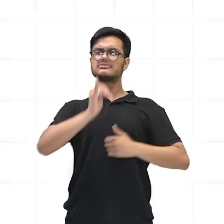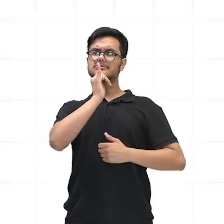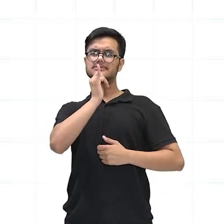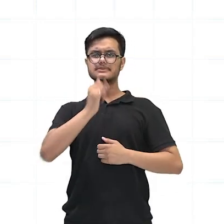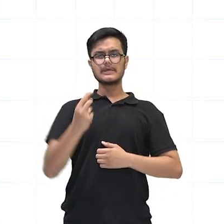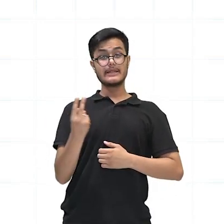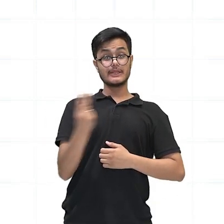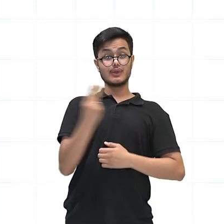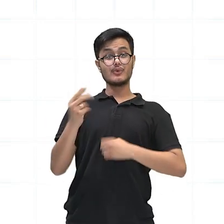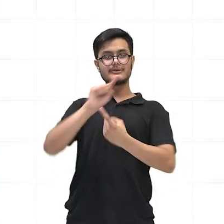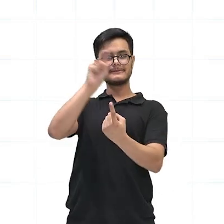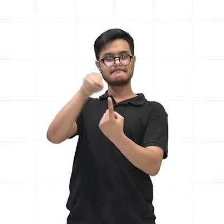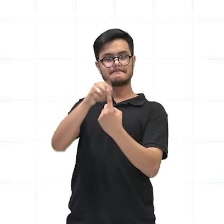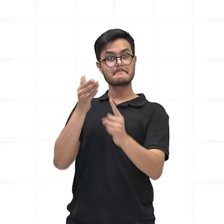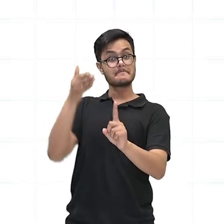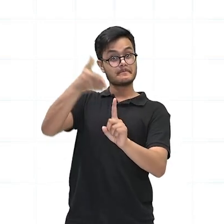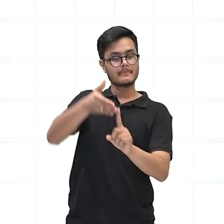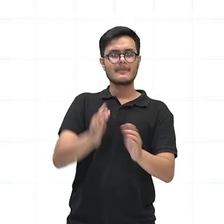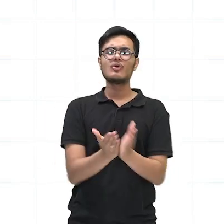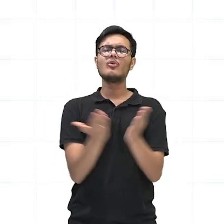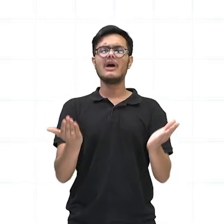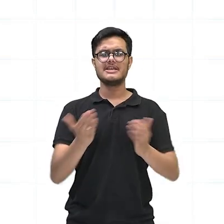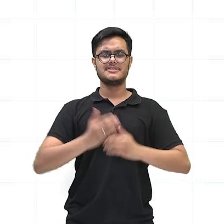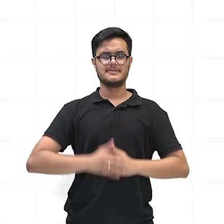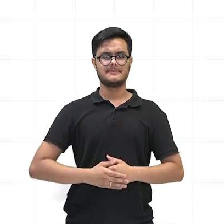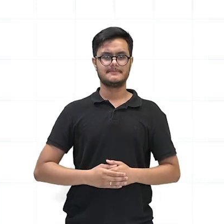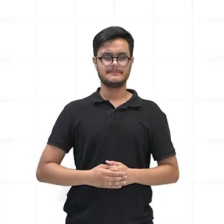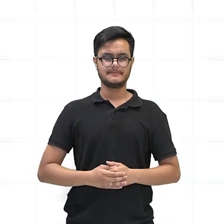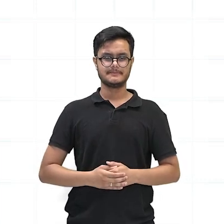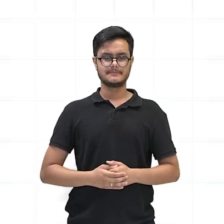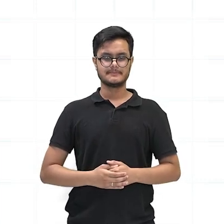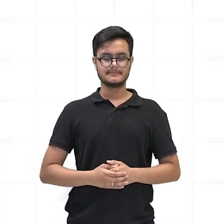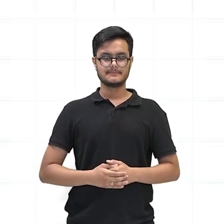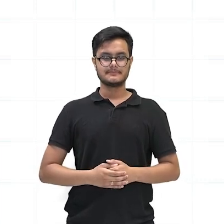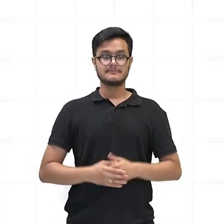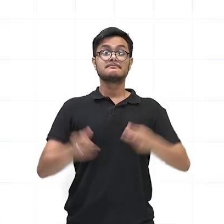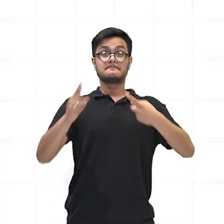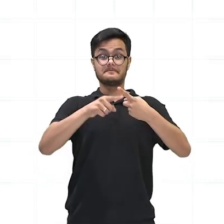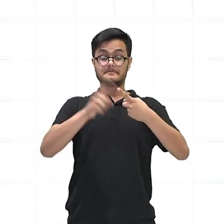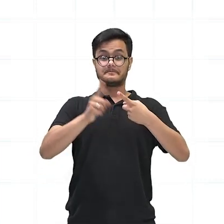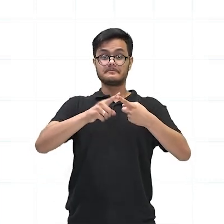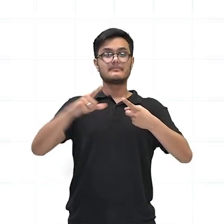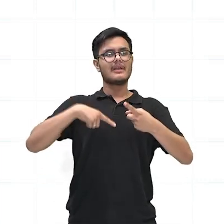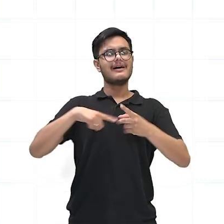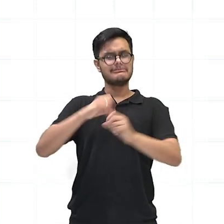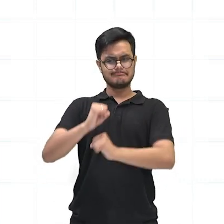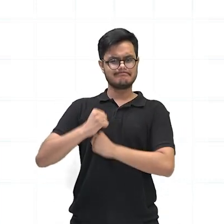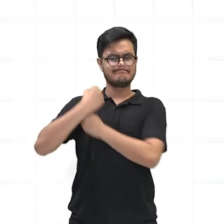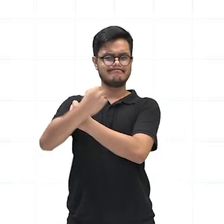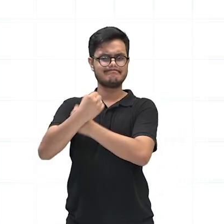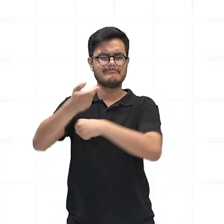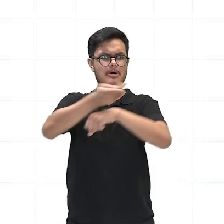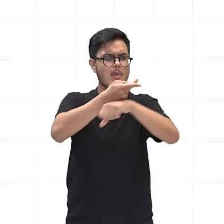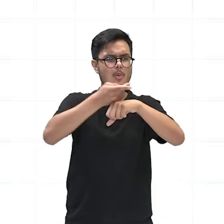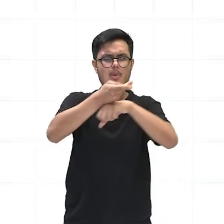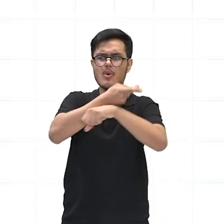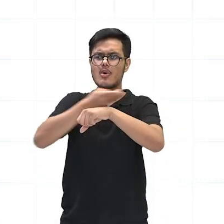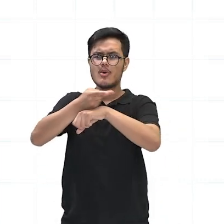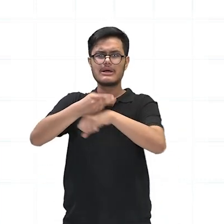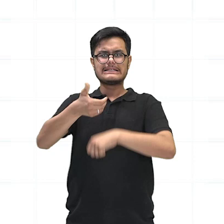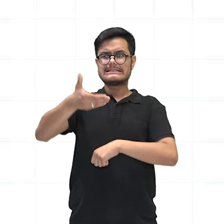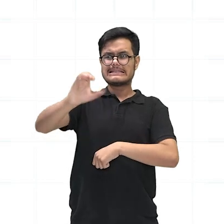2 objetivos. Então, vamos ver quais são? Olha só. Primeiro, a defesa busca eliminar os